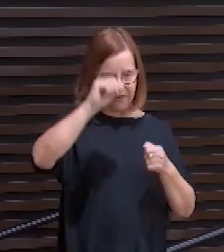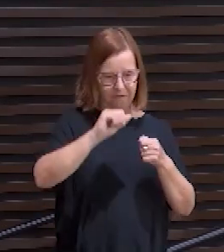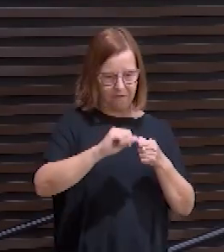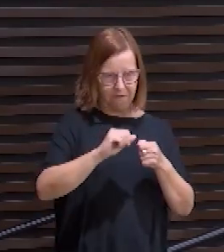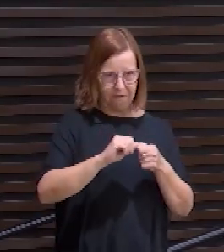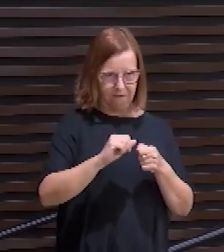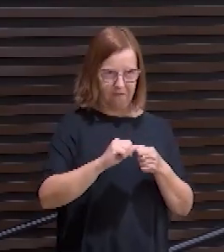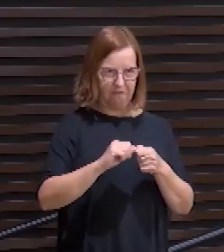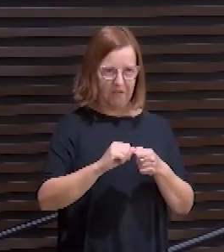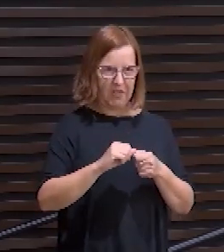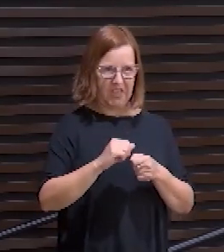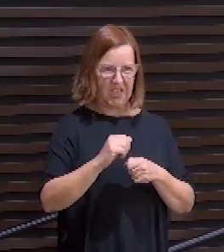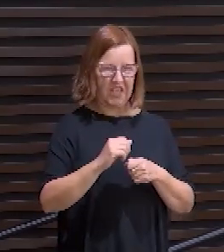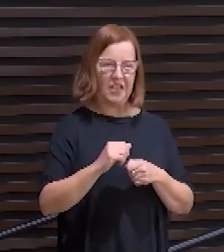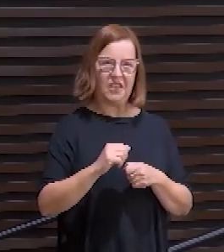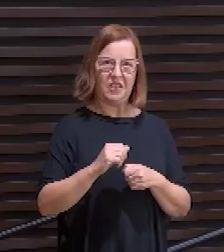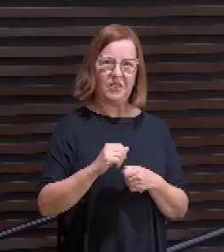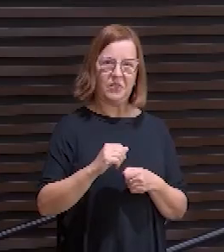cambada.